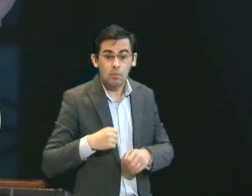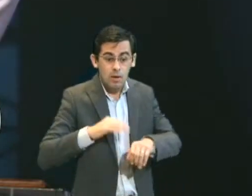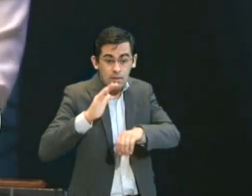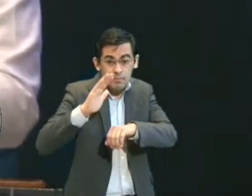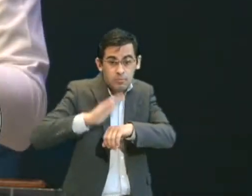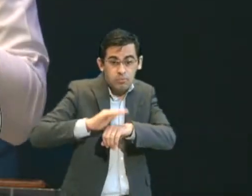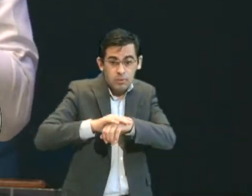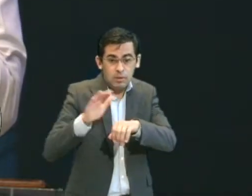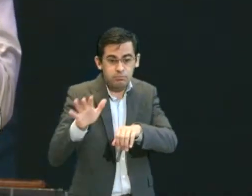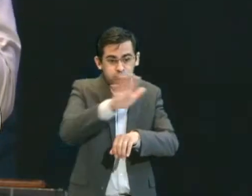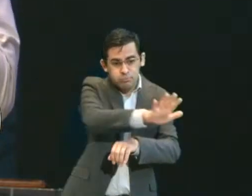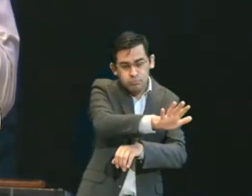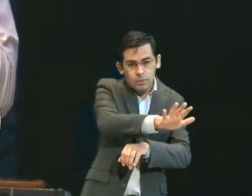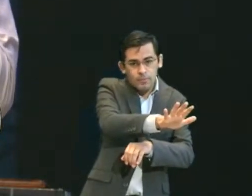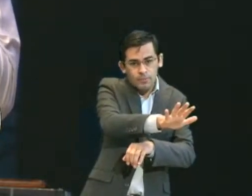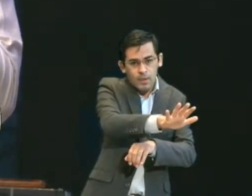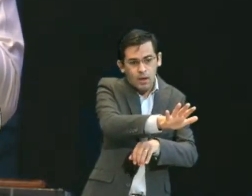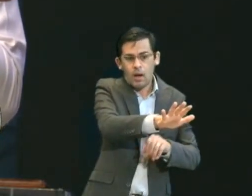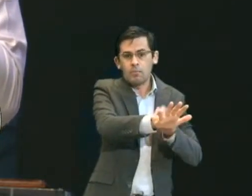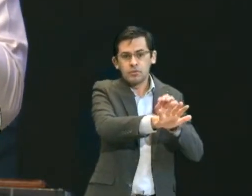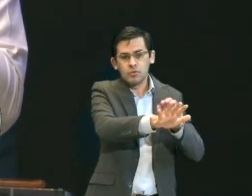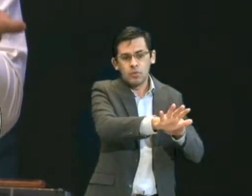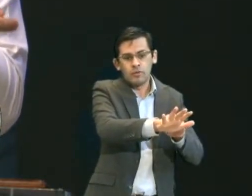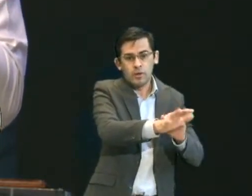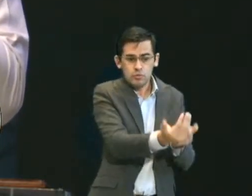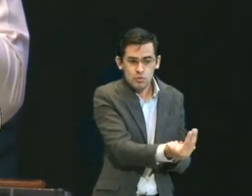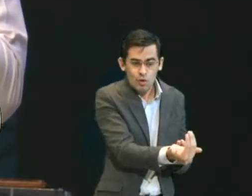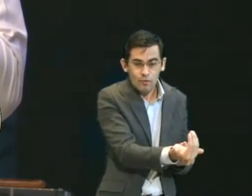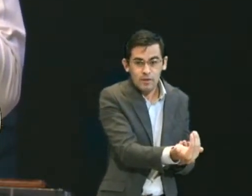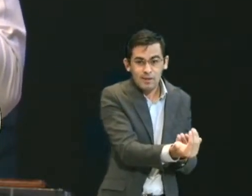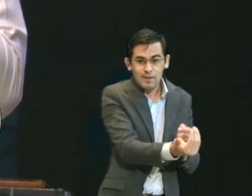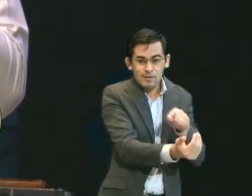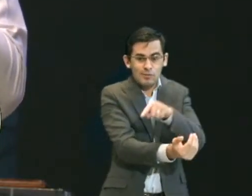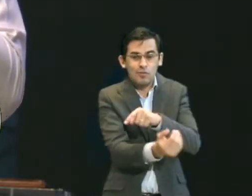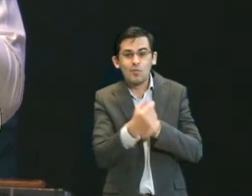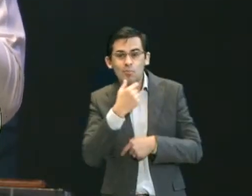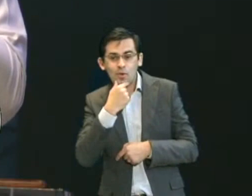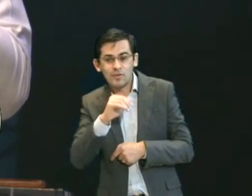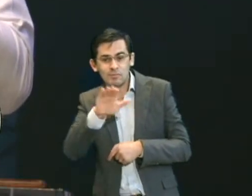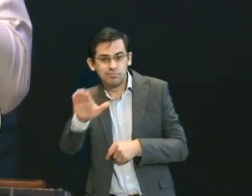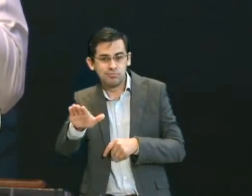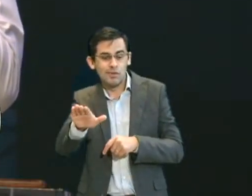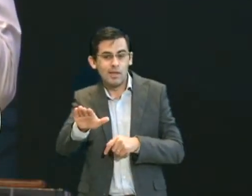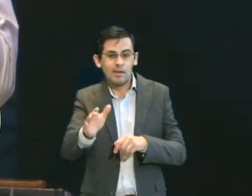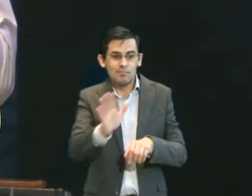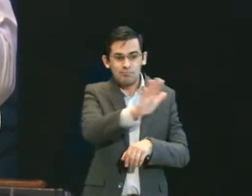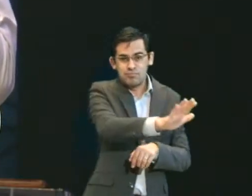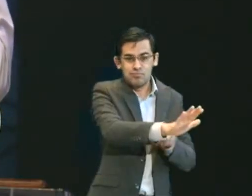mão invertida, abençoa o mais novo de uma forma